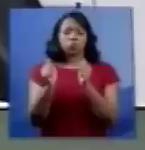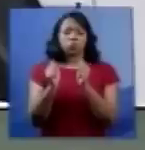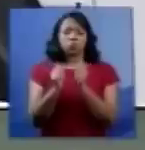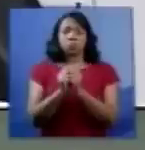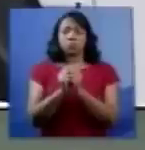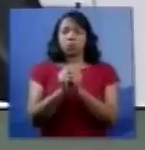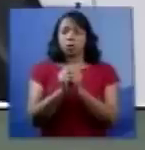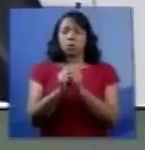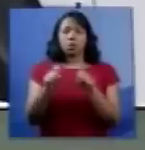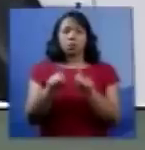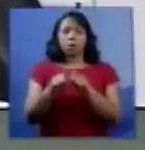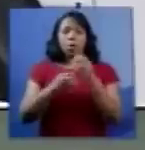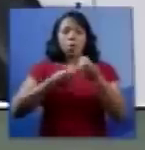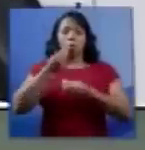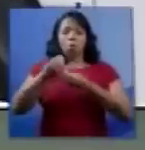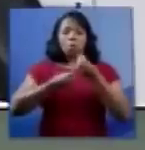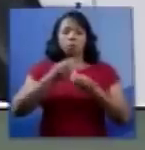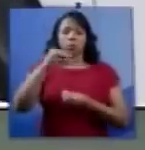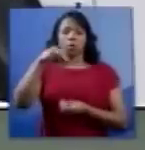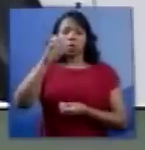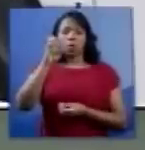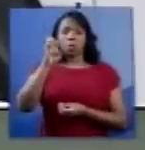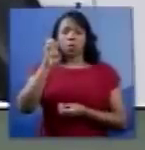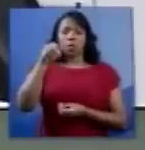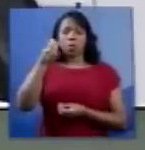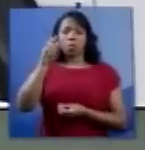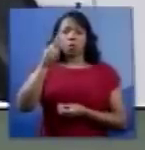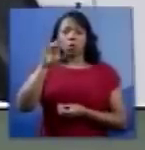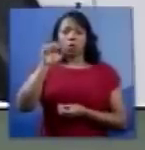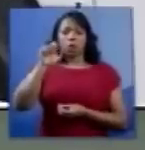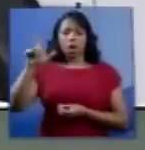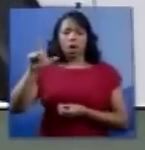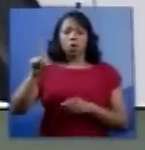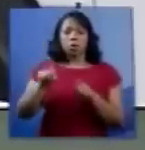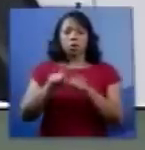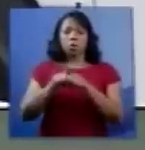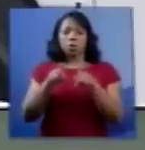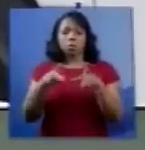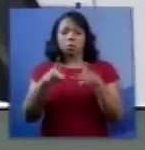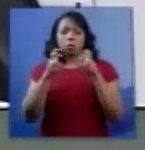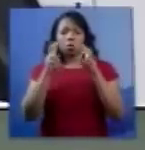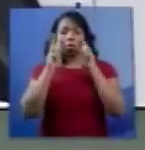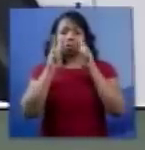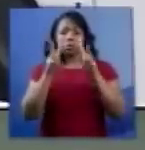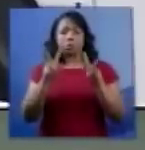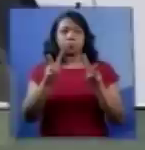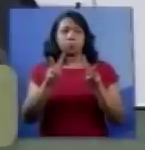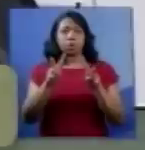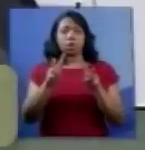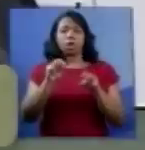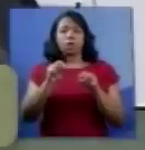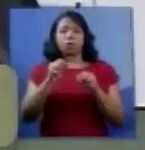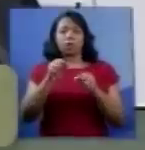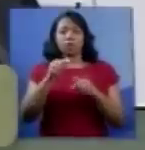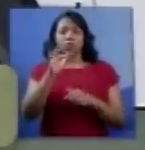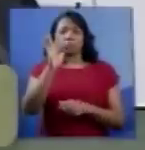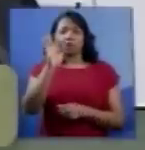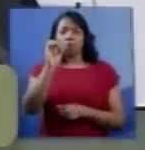de memoriais a par da observância dessas